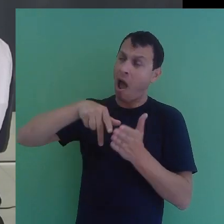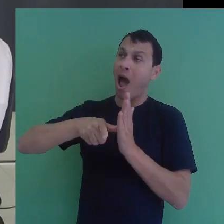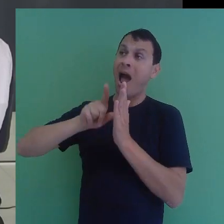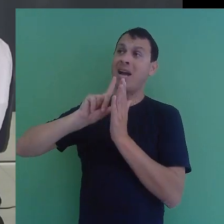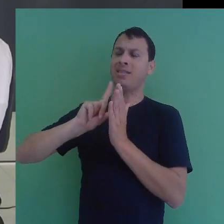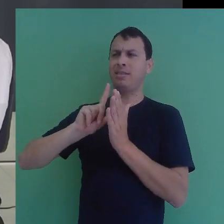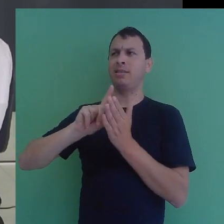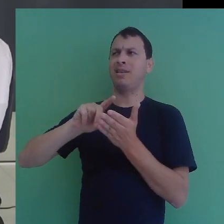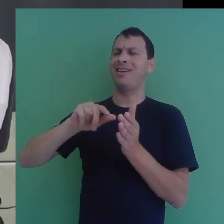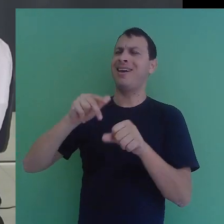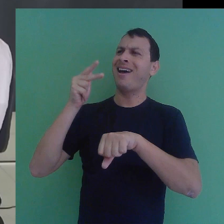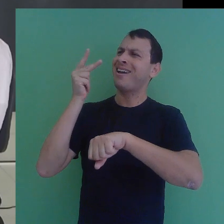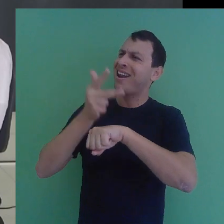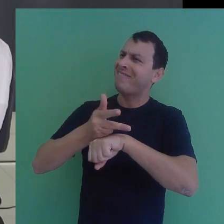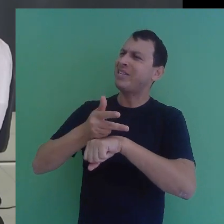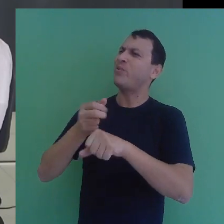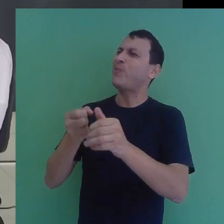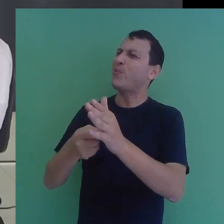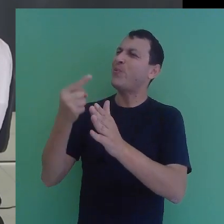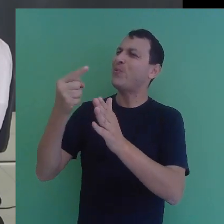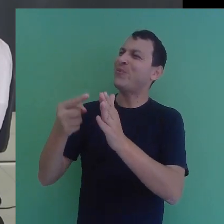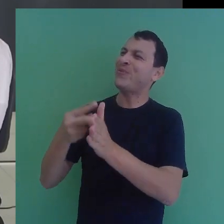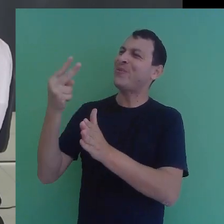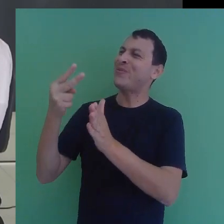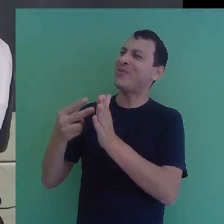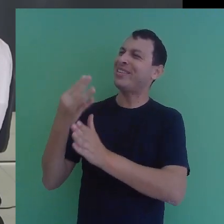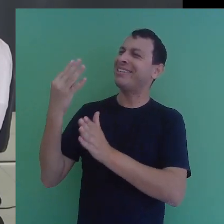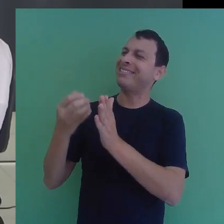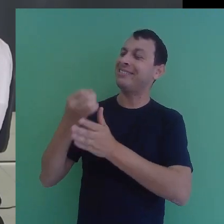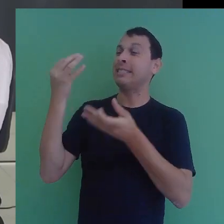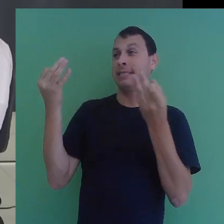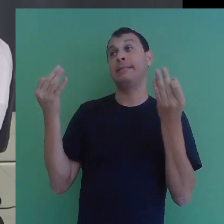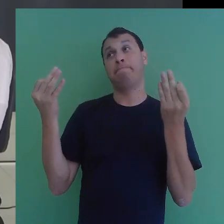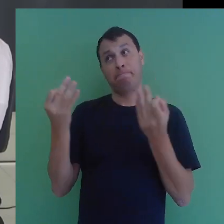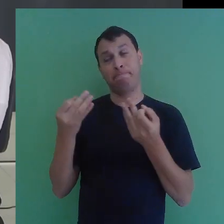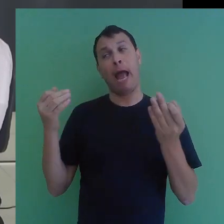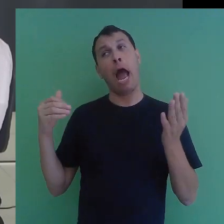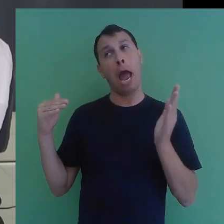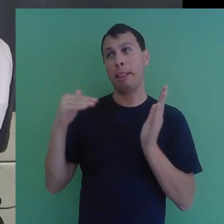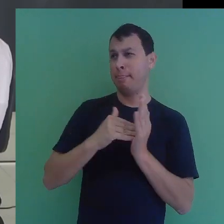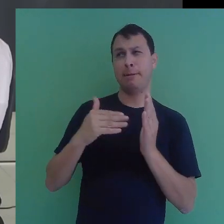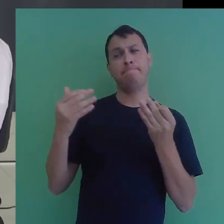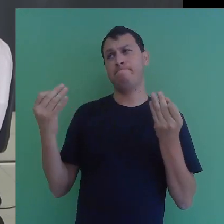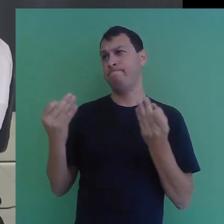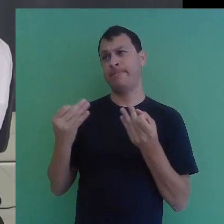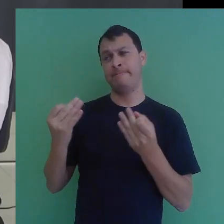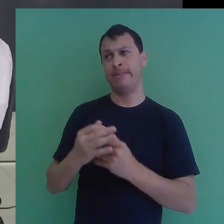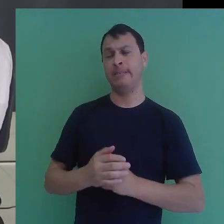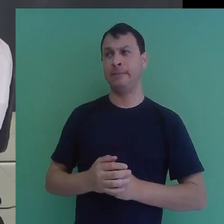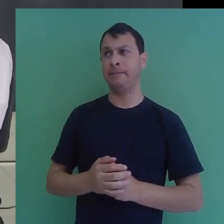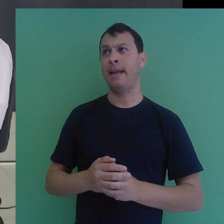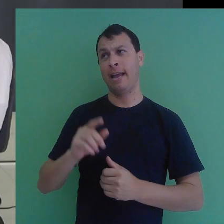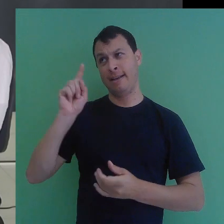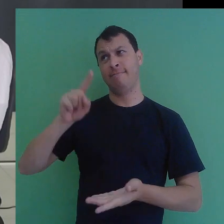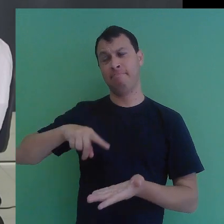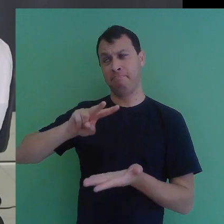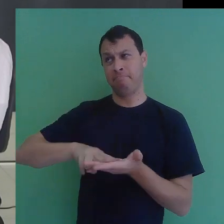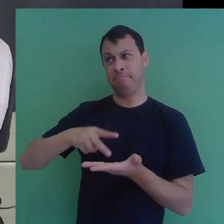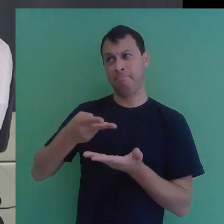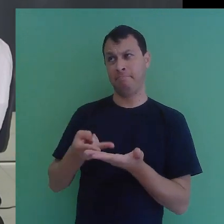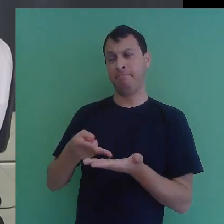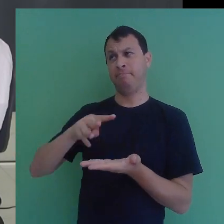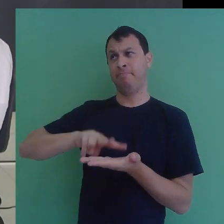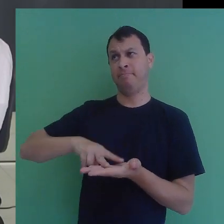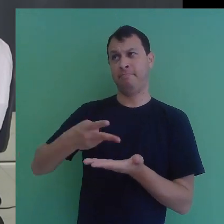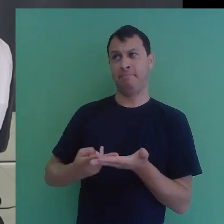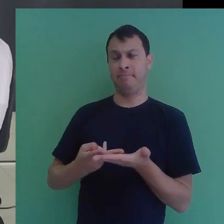eu posso fazer gravações de quantas vezes eu precisar para que fique perfeito. Isso é uma tradução. Agora, quando um palestrante está dando uma